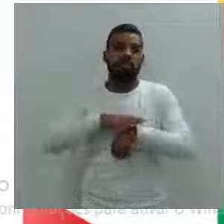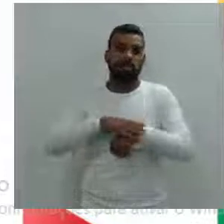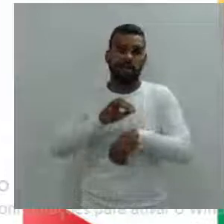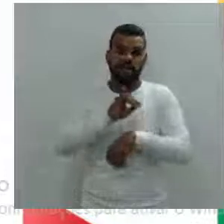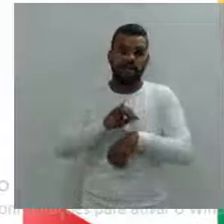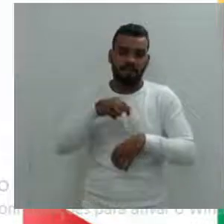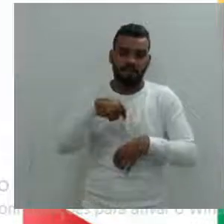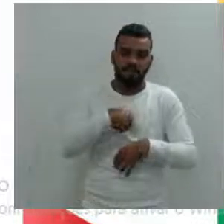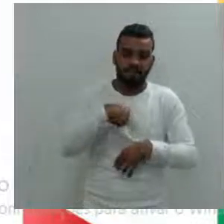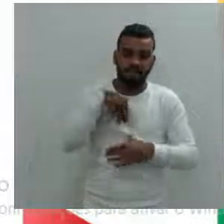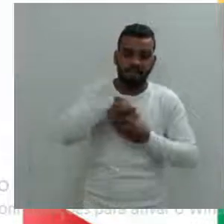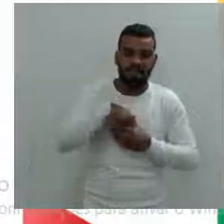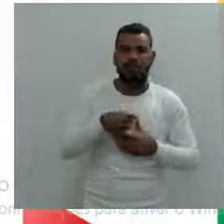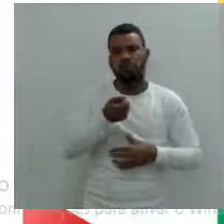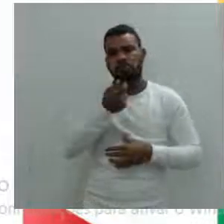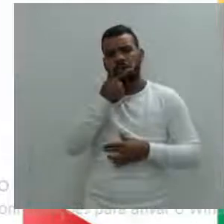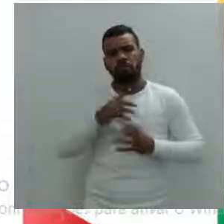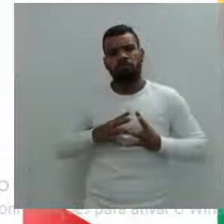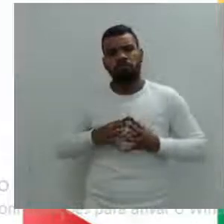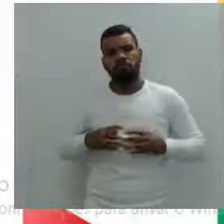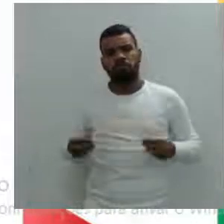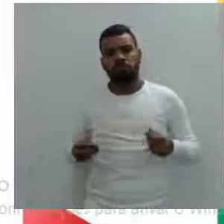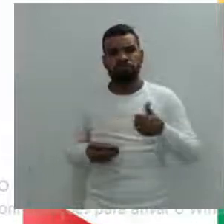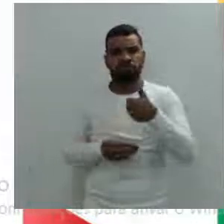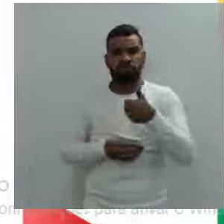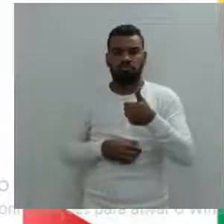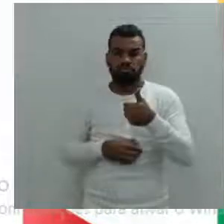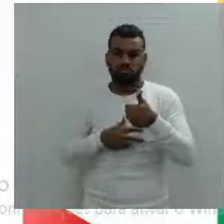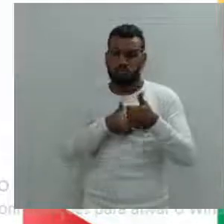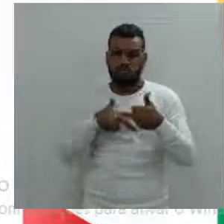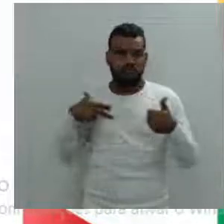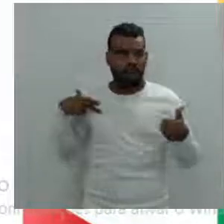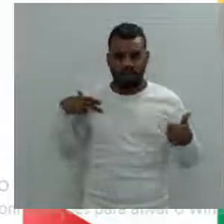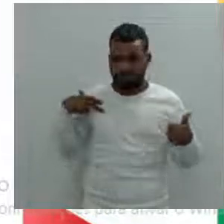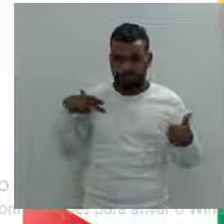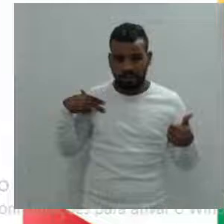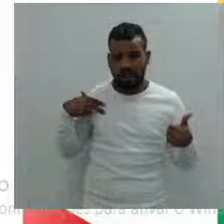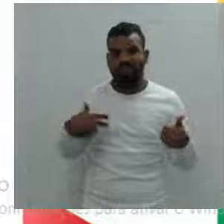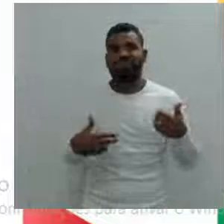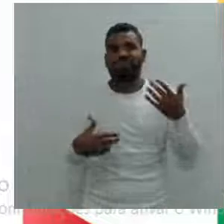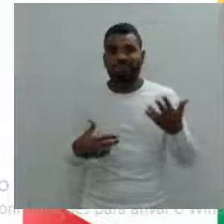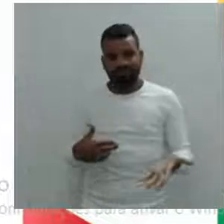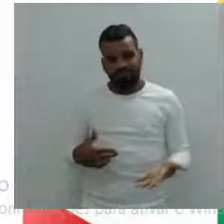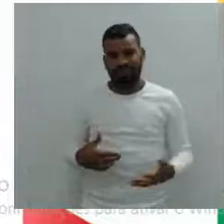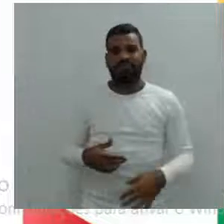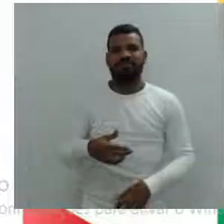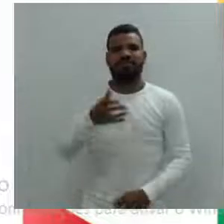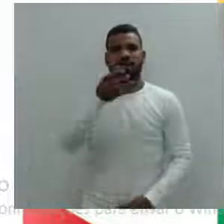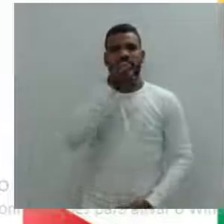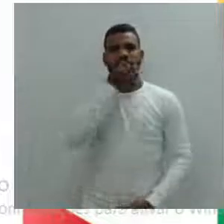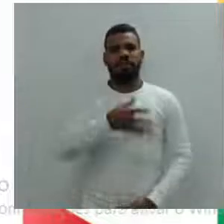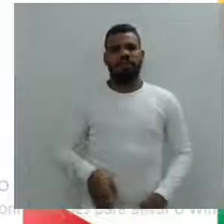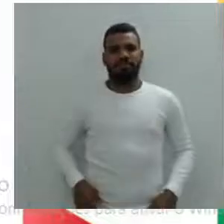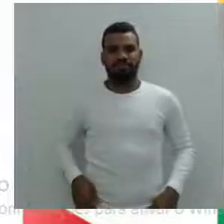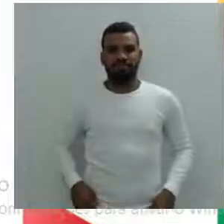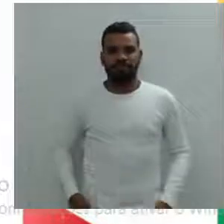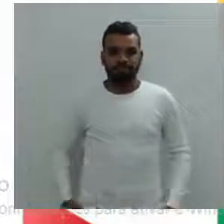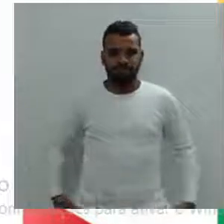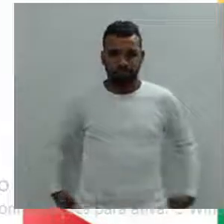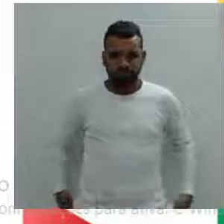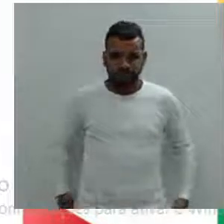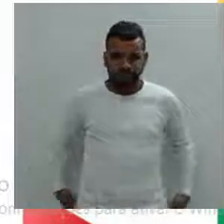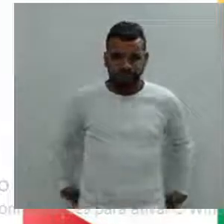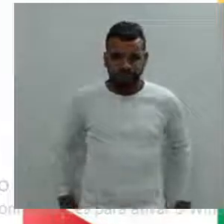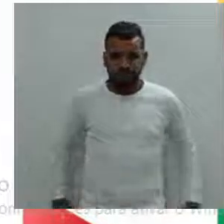infecção, você vai lá e toma um antibiótico e fica de boa, fica suave e ali você fica bem, tá bom?